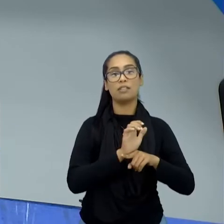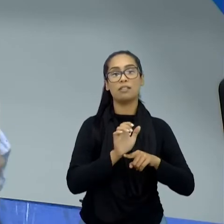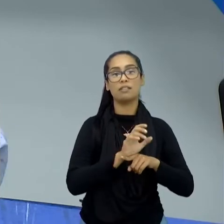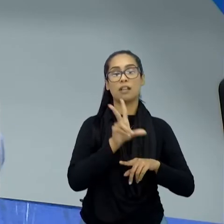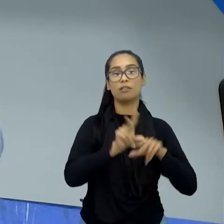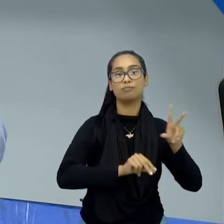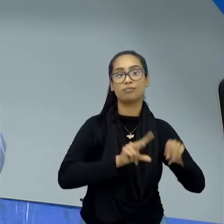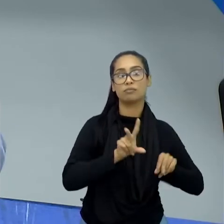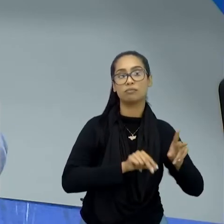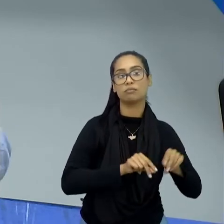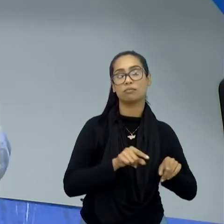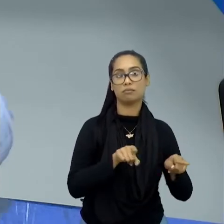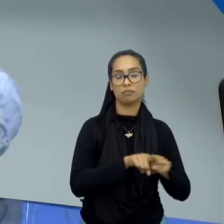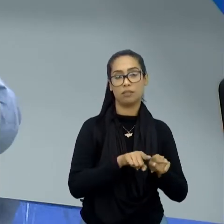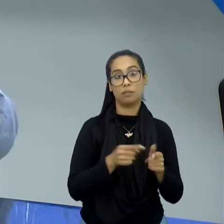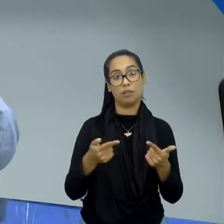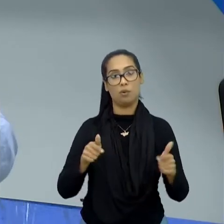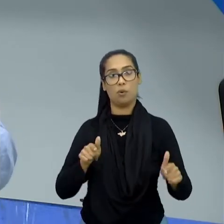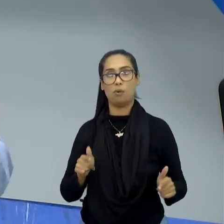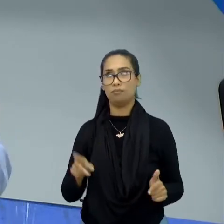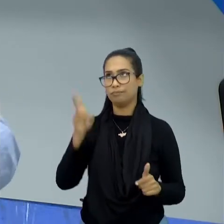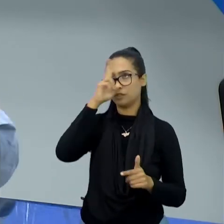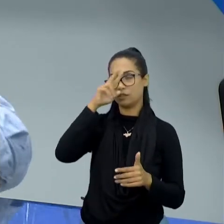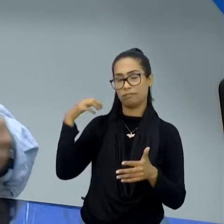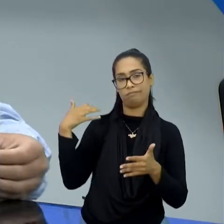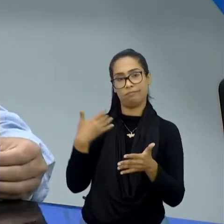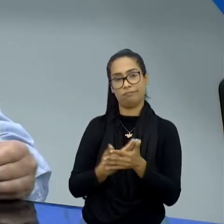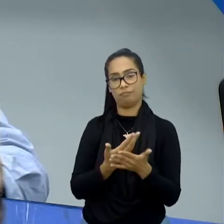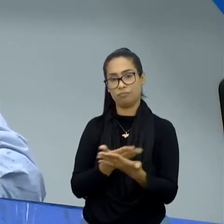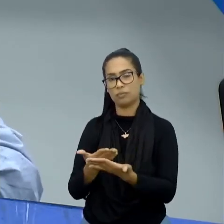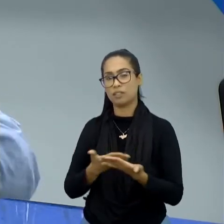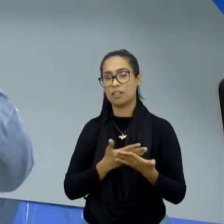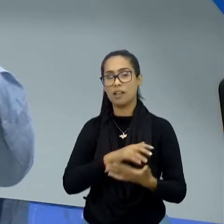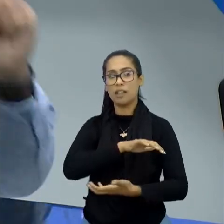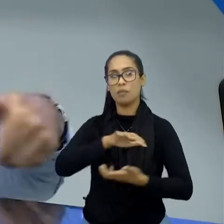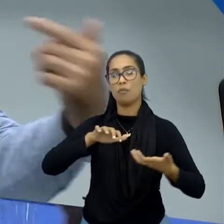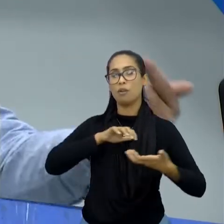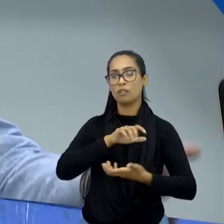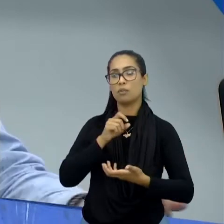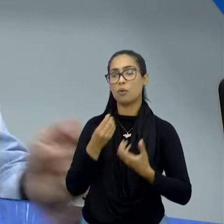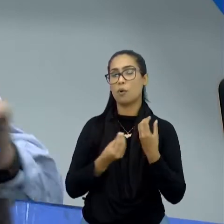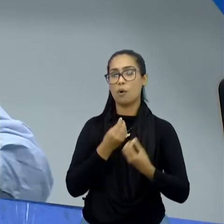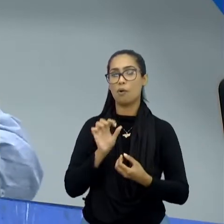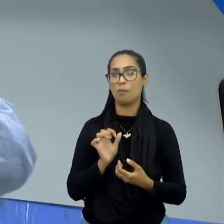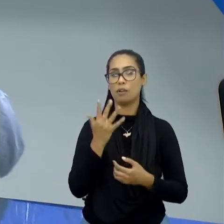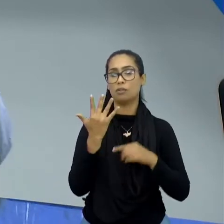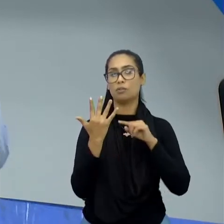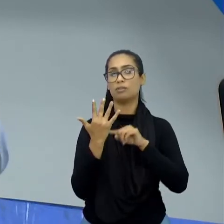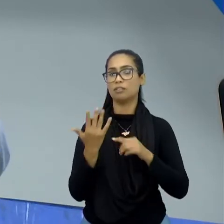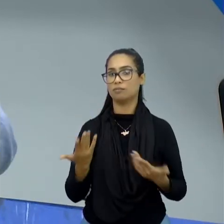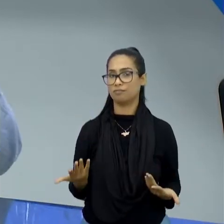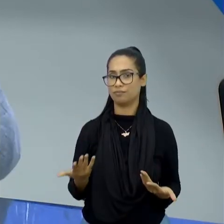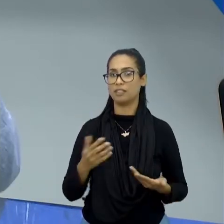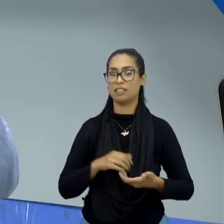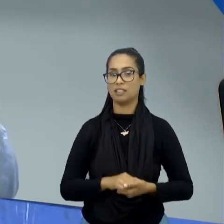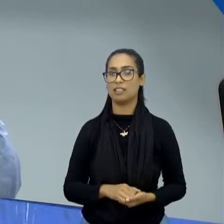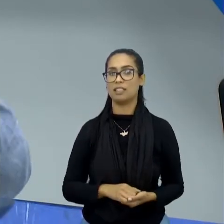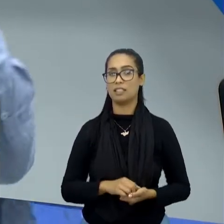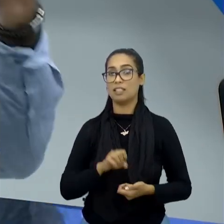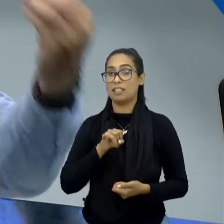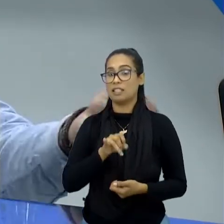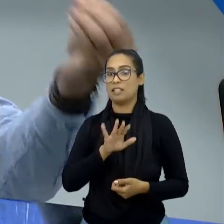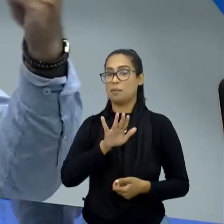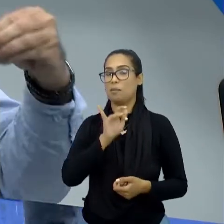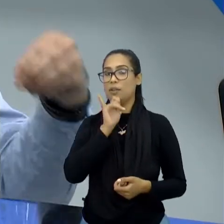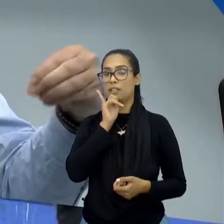coisa também que a gente verifica na história, uma revolução, para acontecer, ela só acontece se membros da elite que